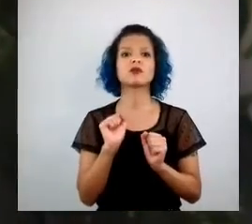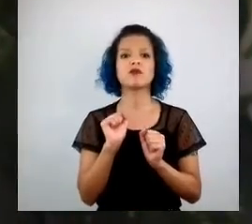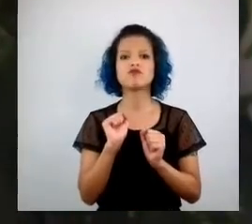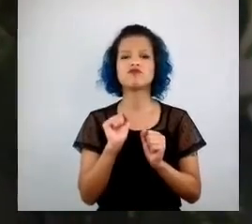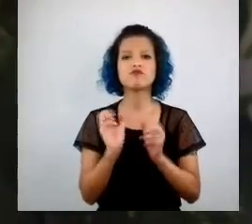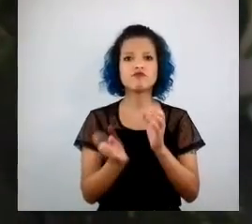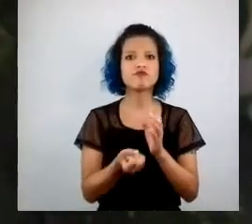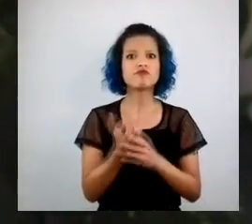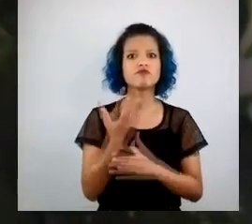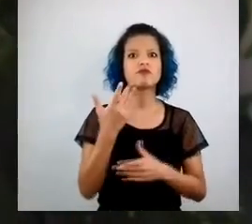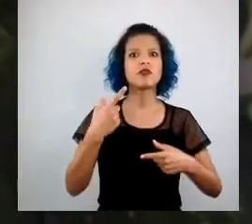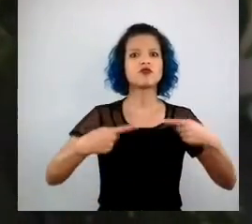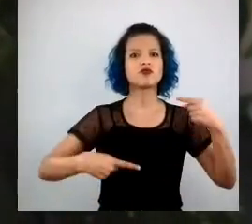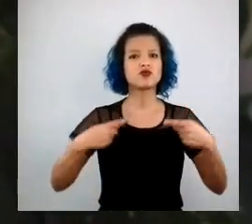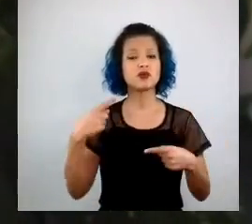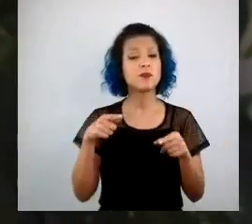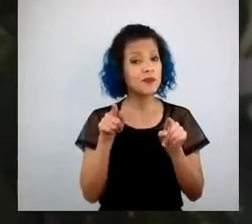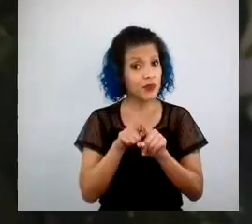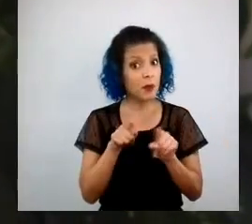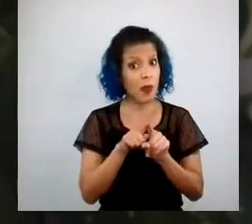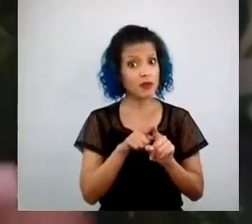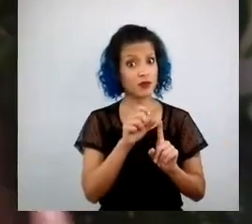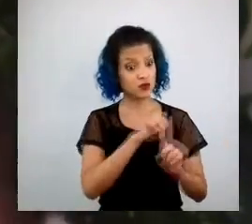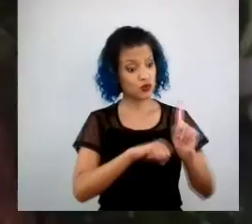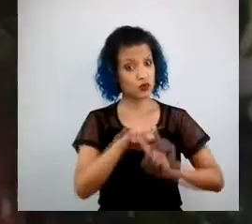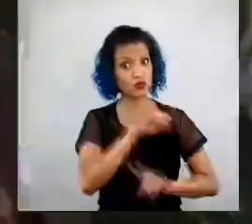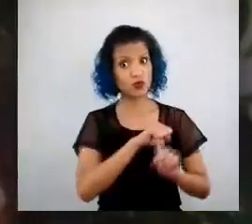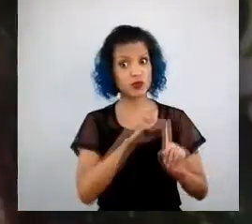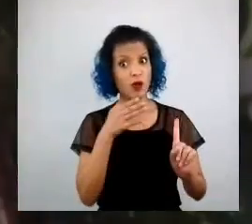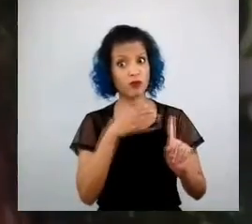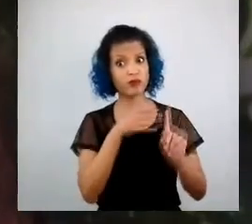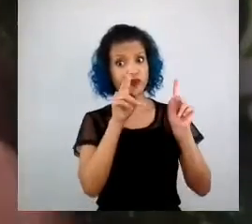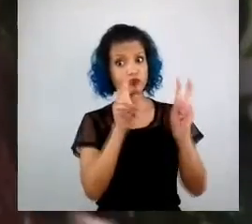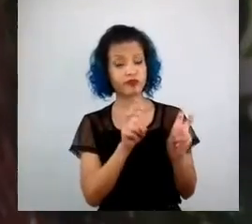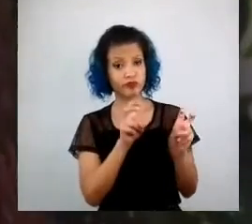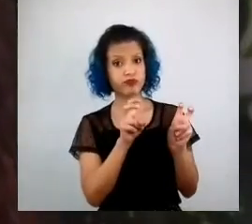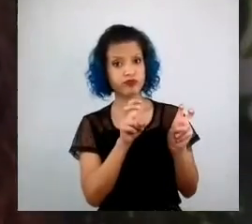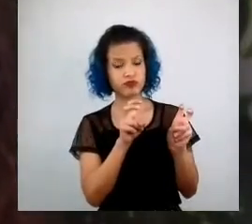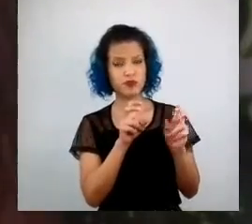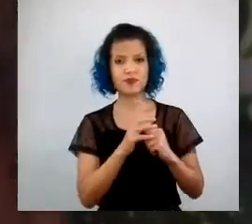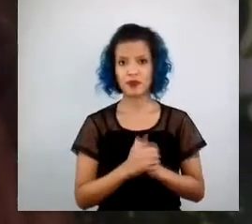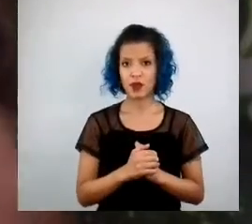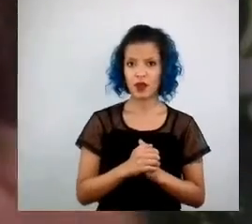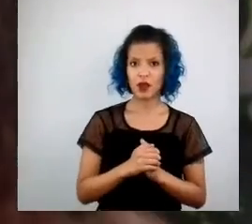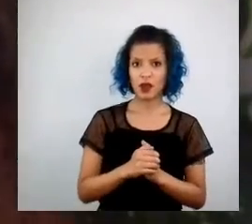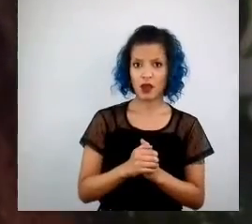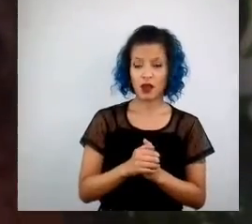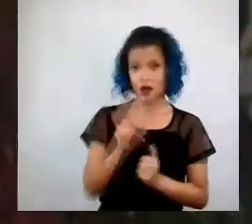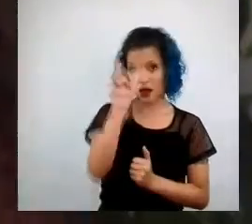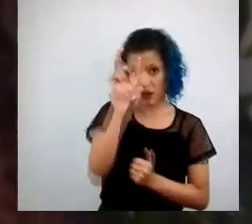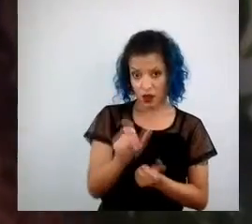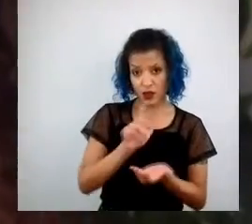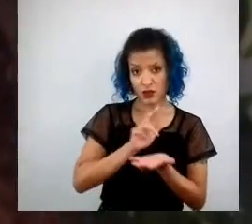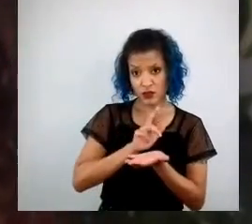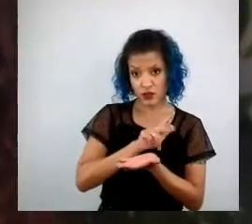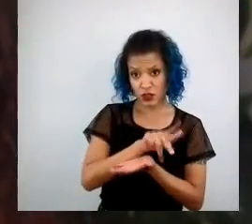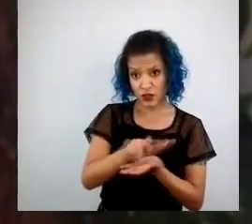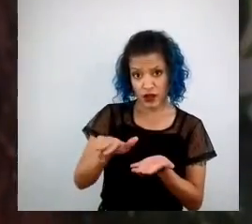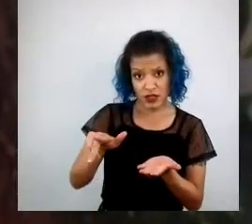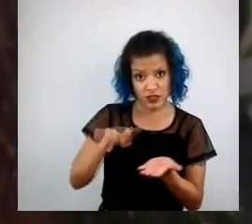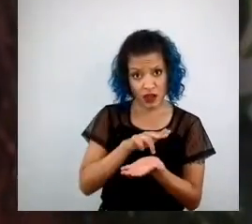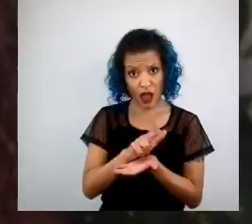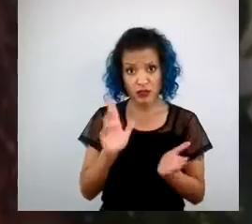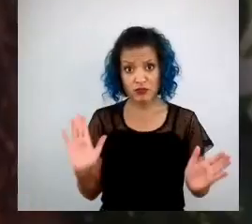social. Né? A diversidade, ela contribui para grandes vantagens competitivas